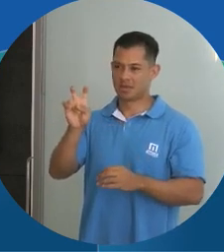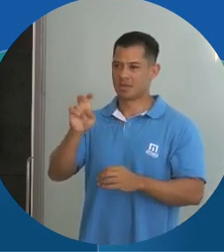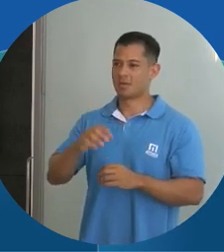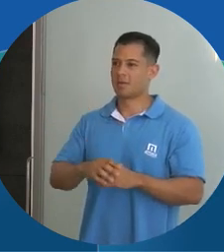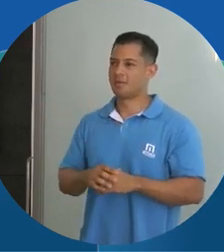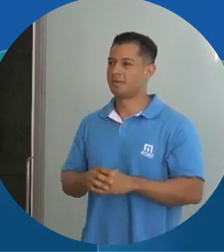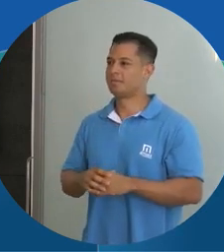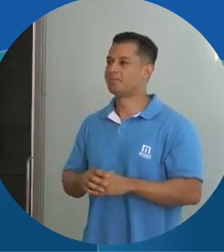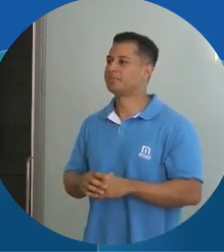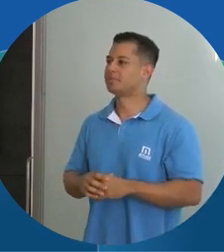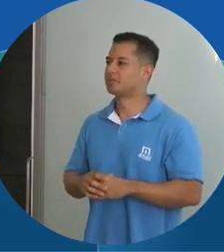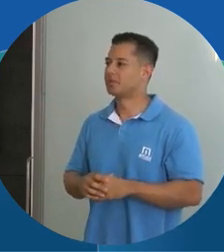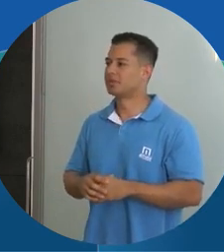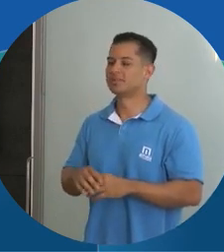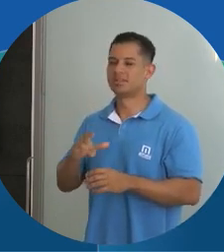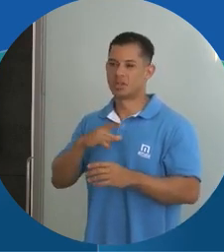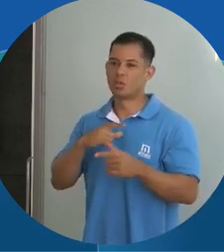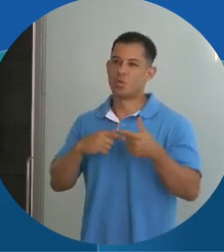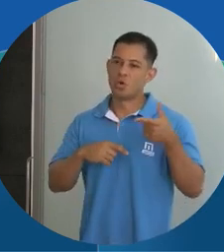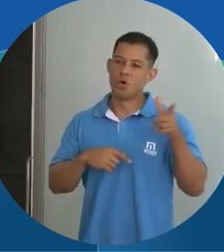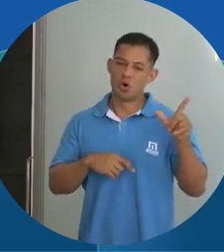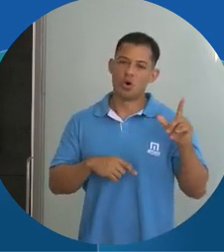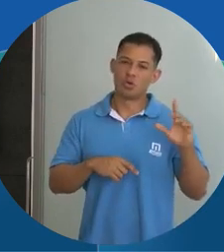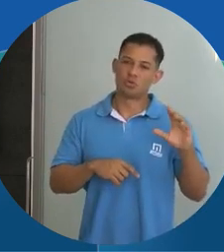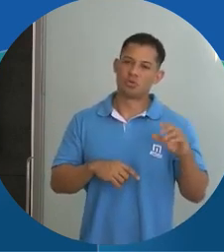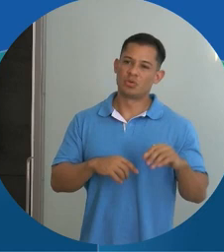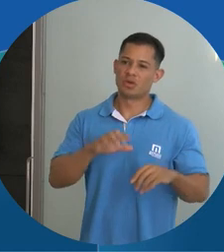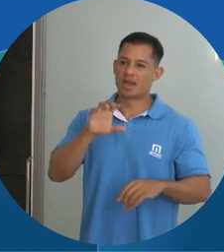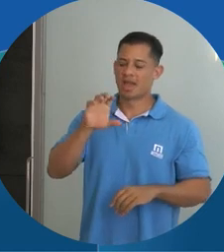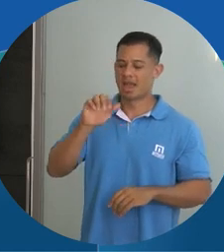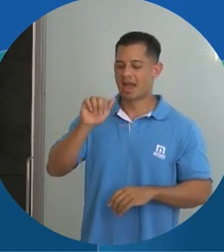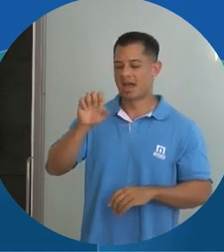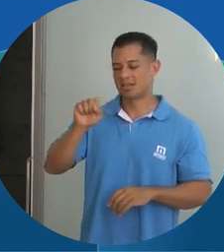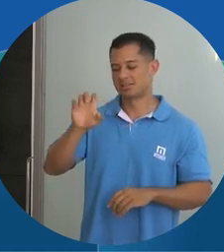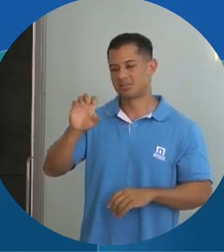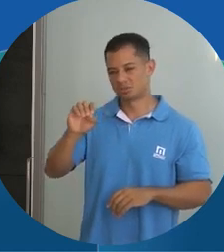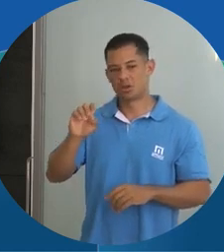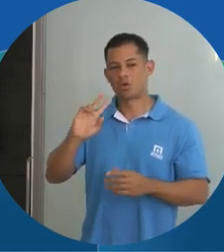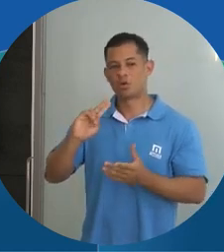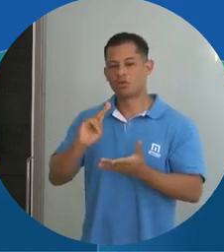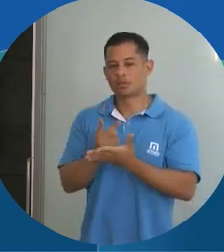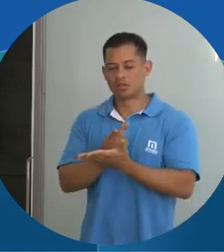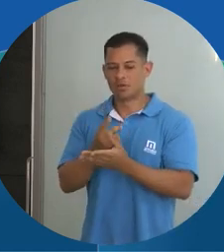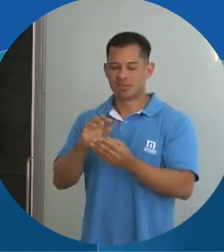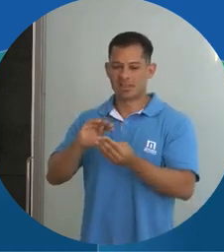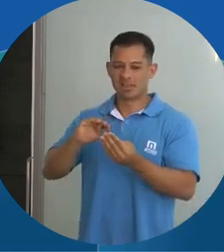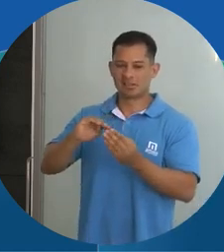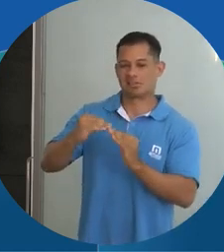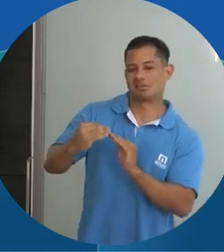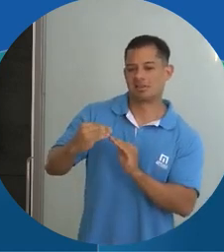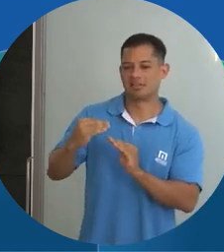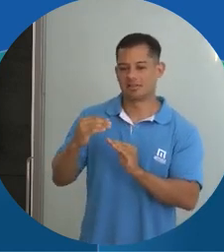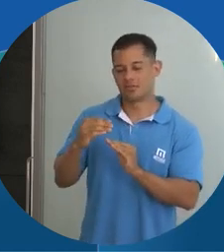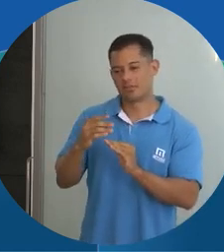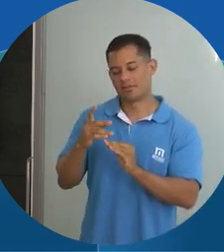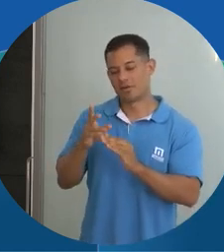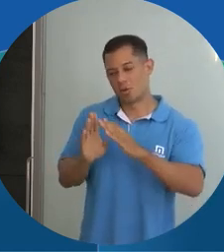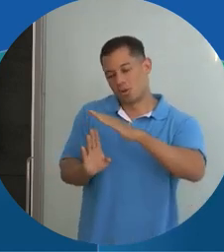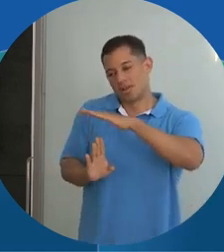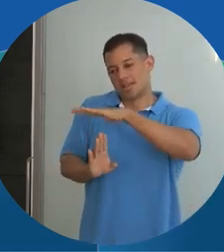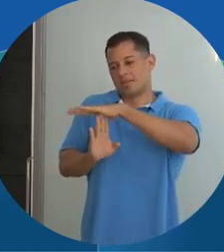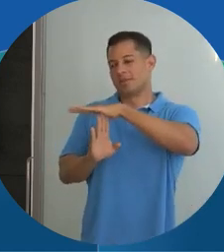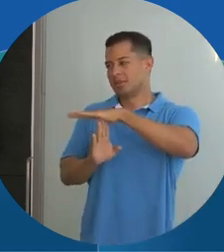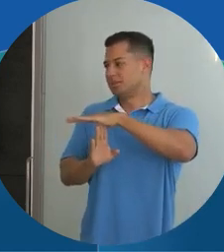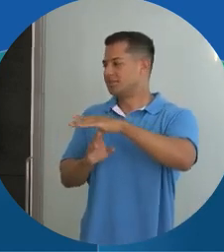Mesmo assim, a gente teve um outro caso ali que ela começou a entortar, então ela foi trabalhada no limite mesmo. Né? E